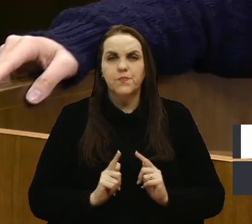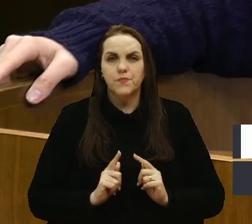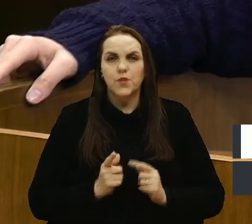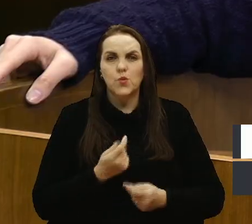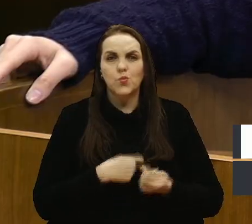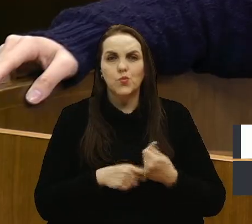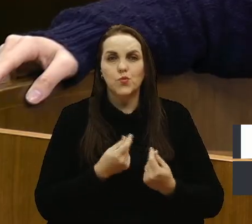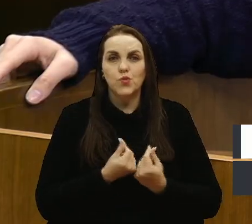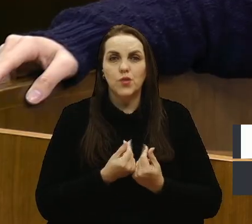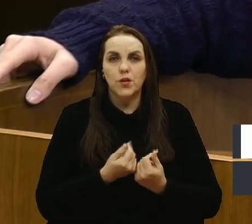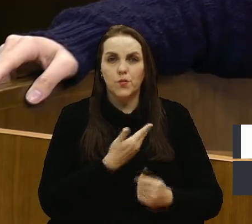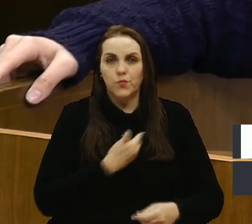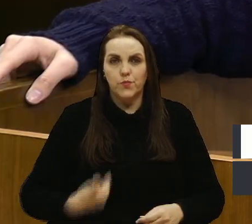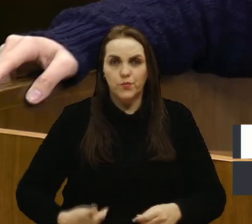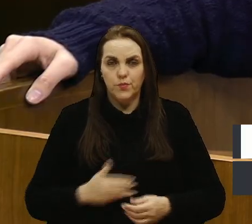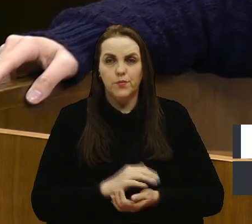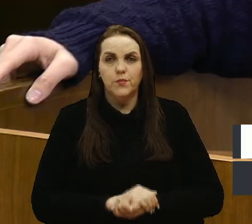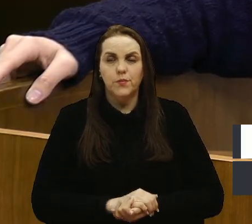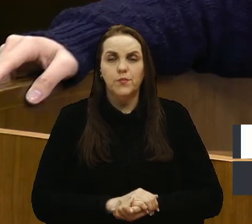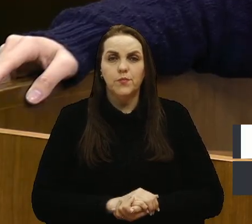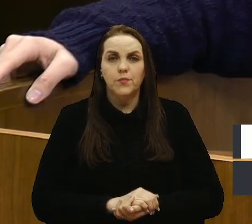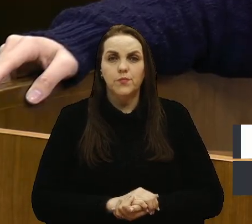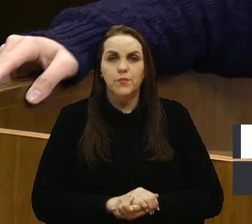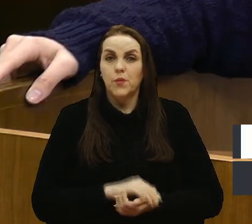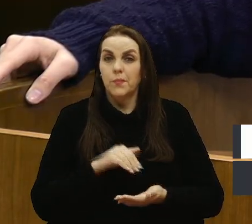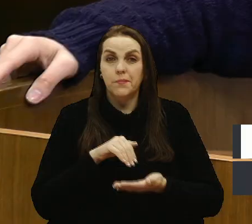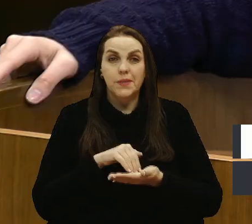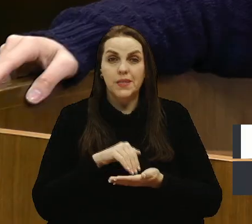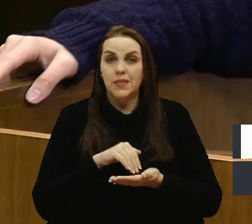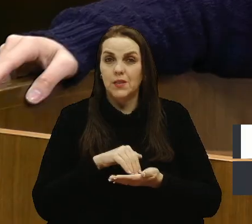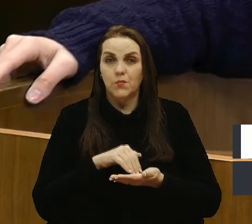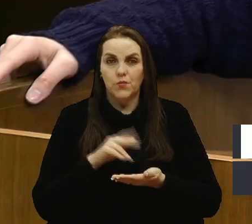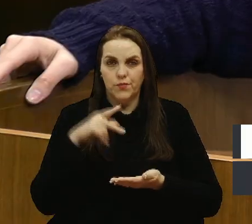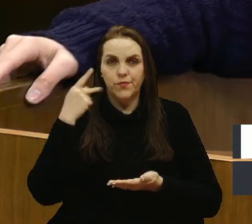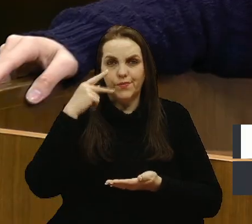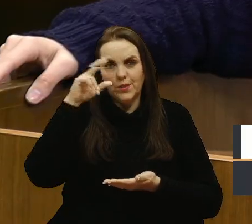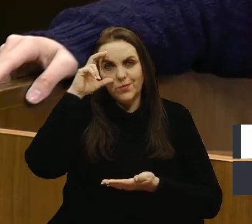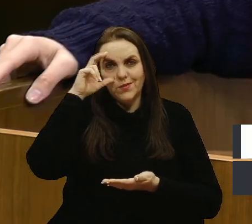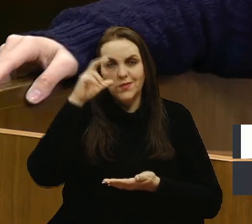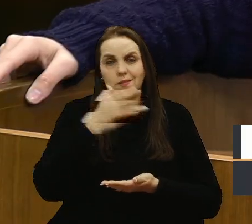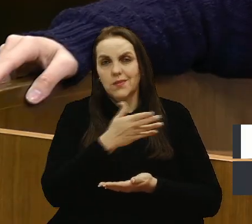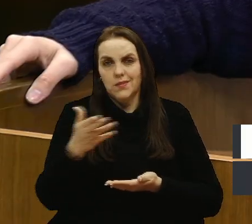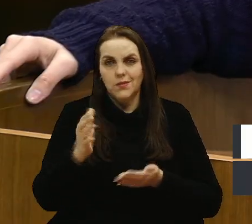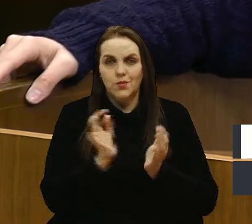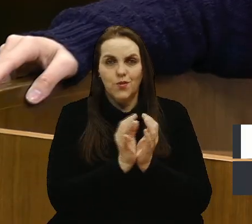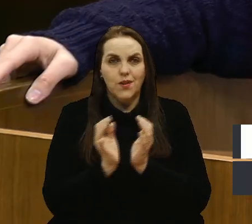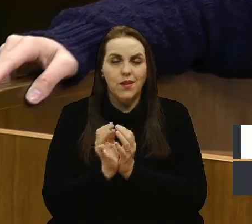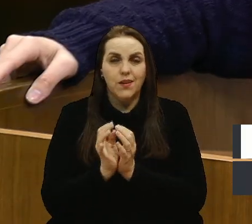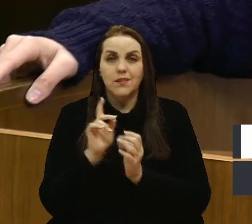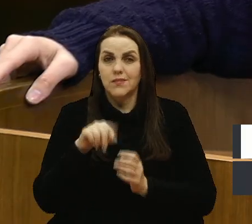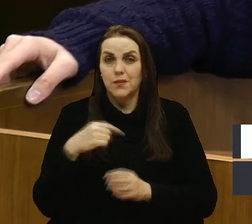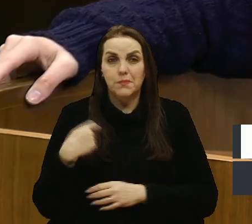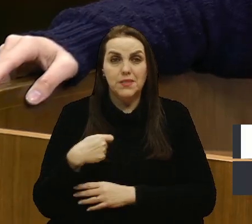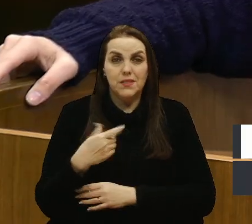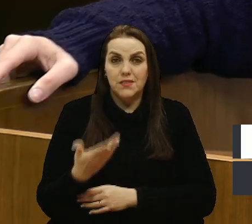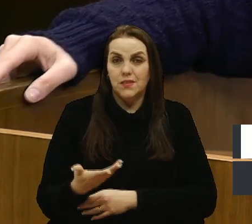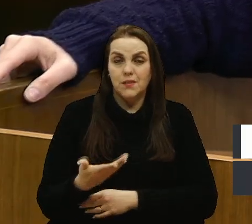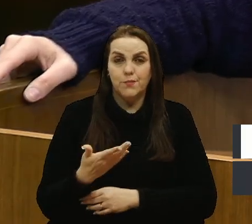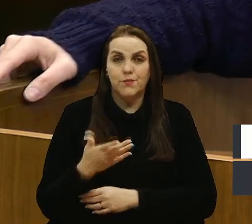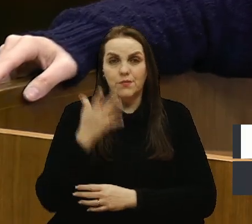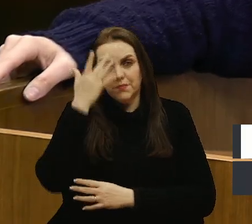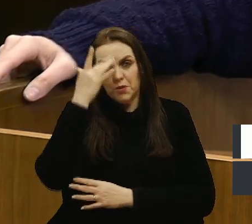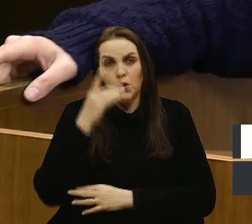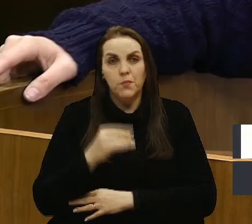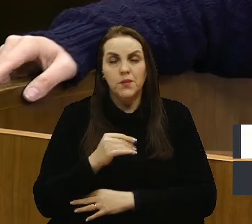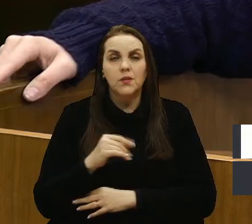Então, em primeiro lugar, o mínimo, né, vereadora Sandra e demais colegas, nós precisamos entender